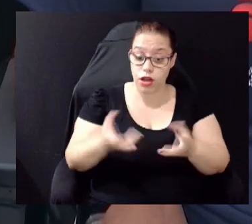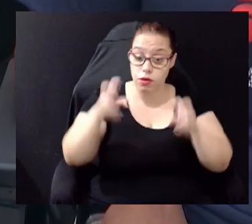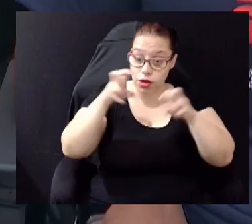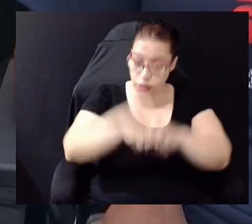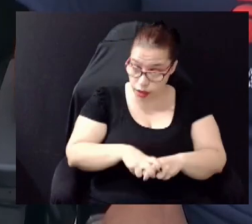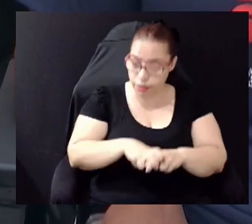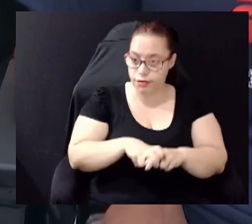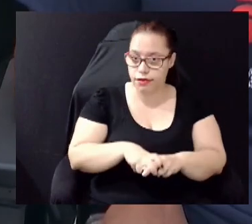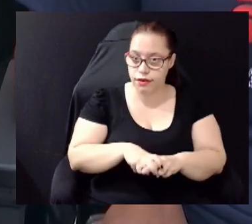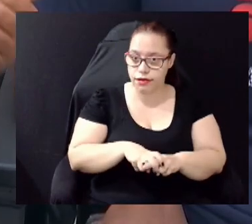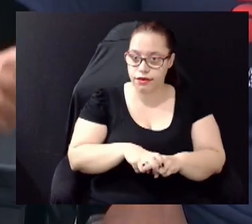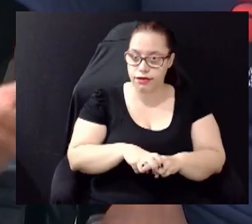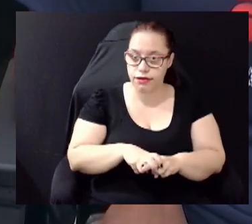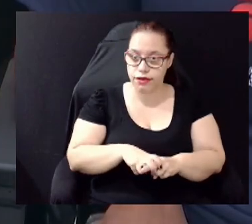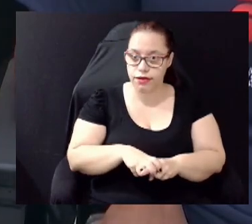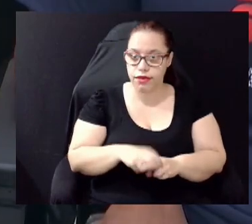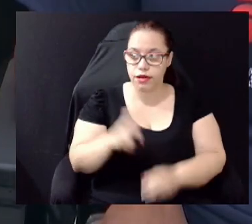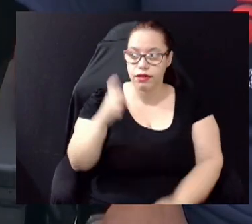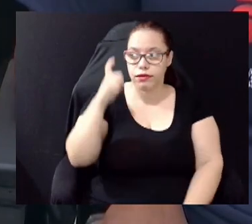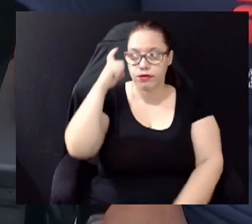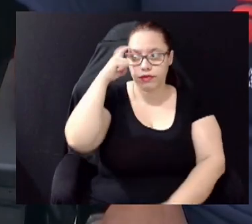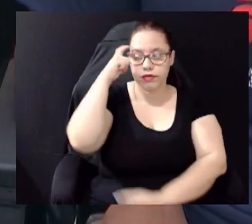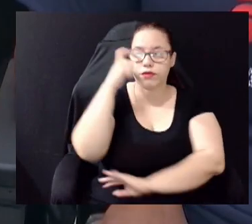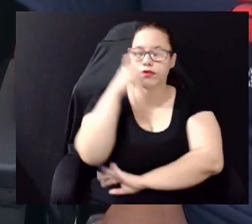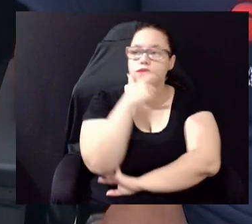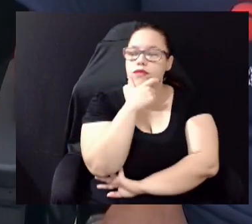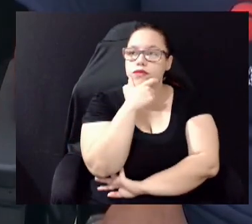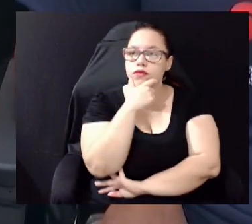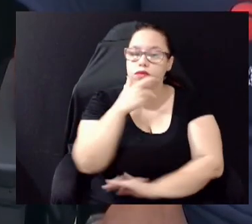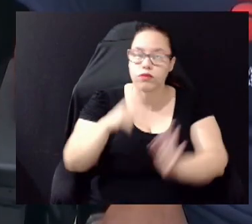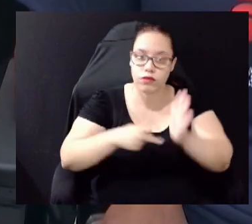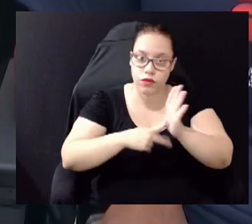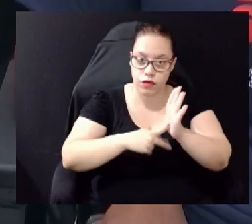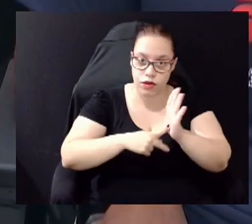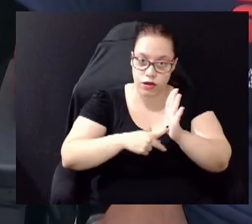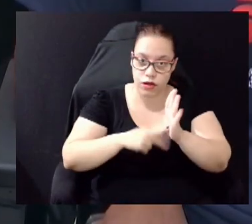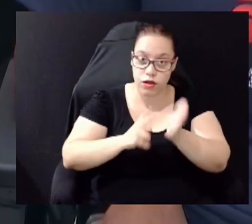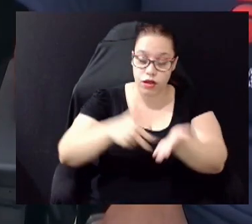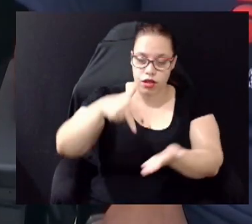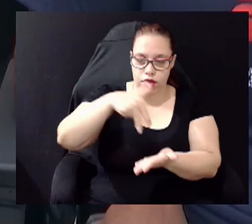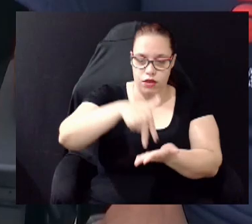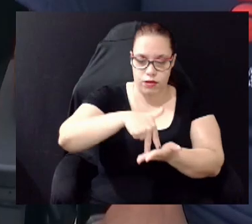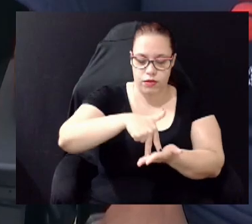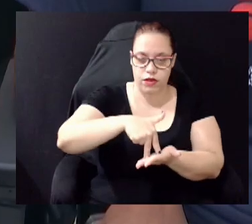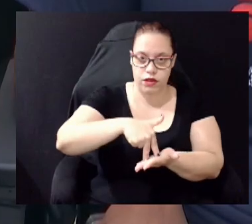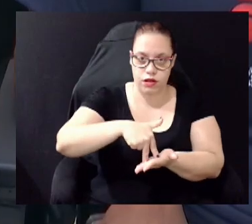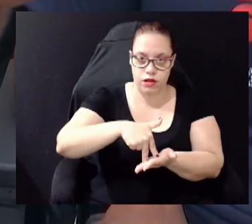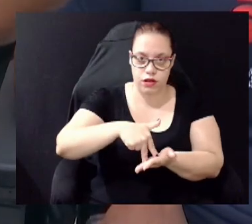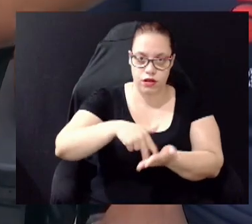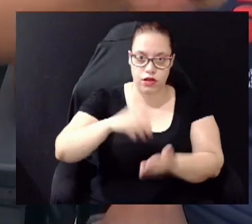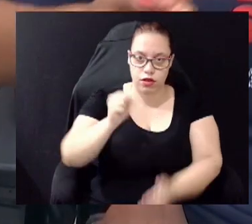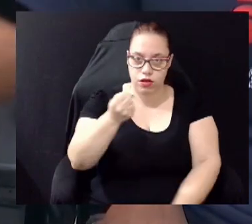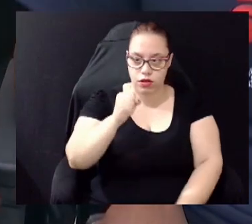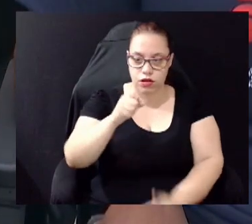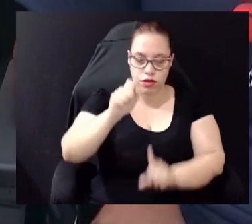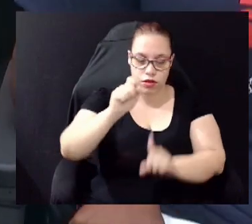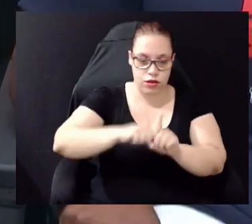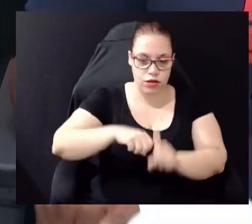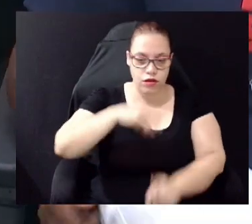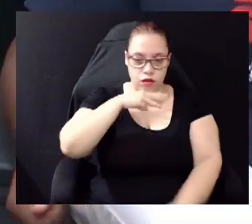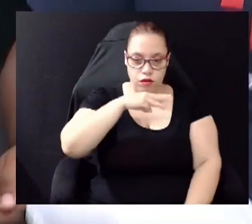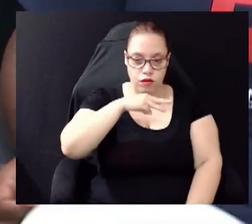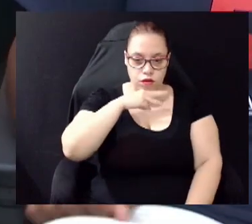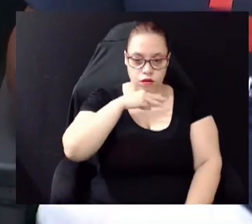eu penso que esse sindicato, Mariana, está à disposição. Tá? O dia 8 de março é uma bandeira que o sindicato